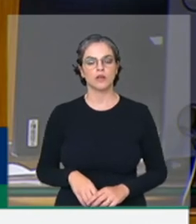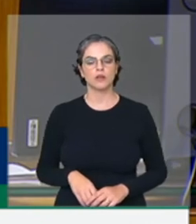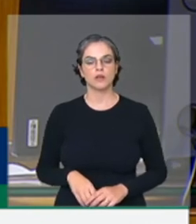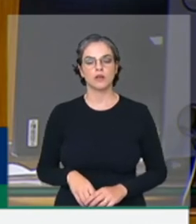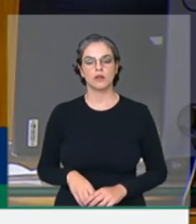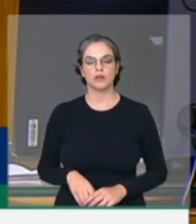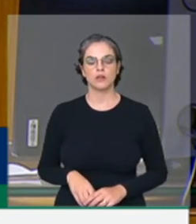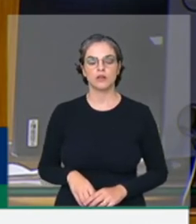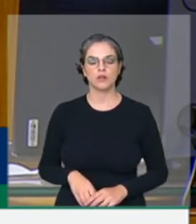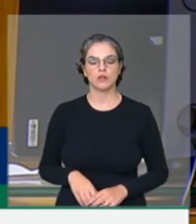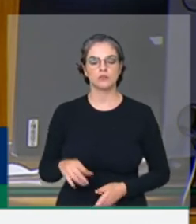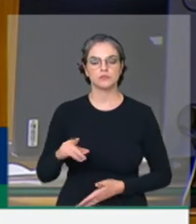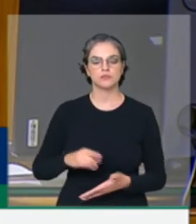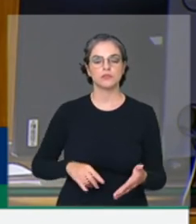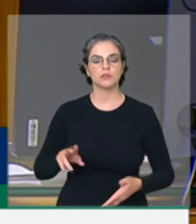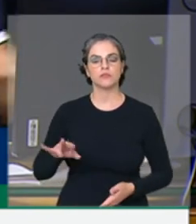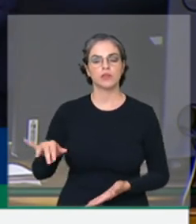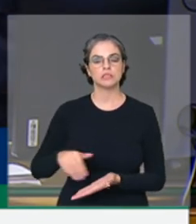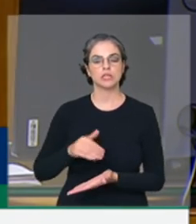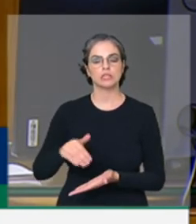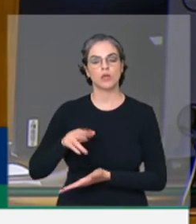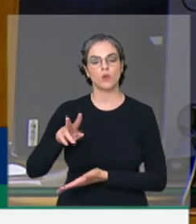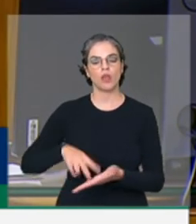será lida pelo senhor secretário.